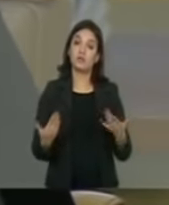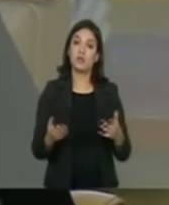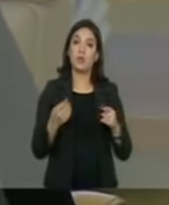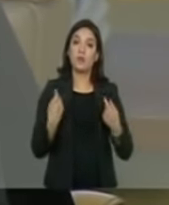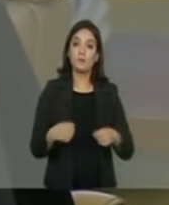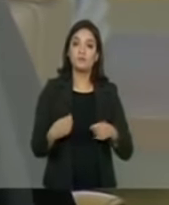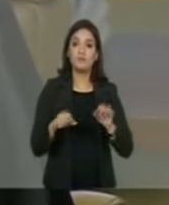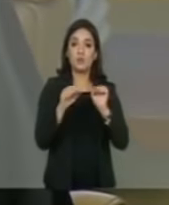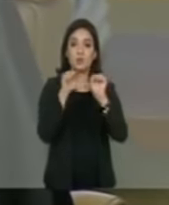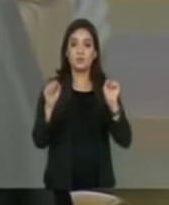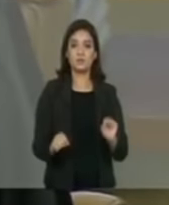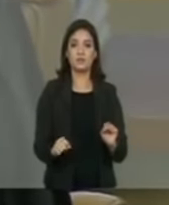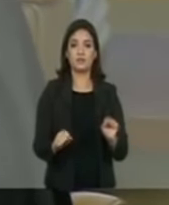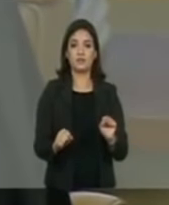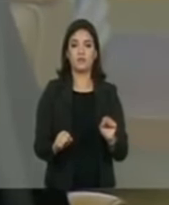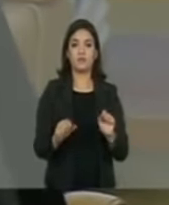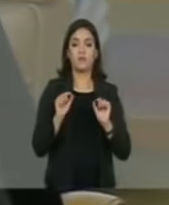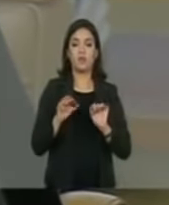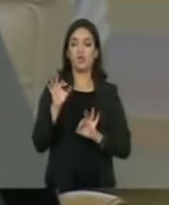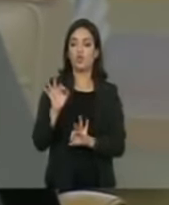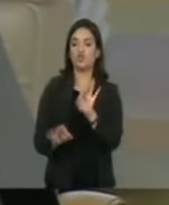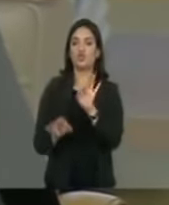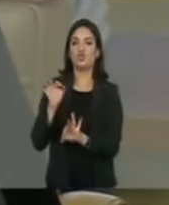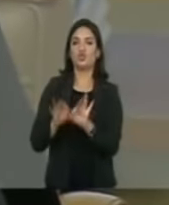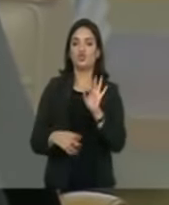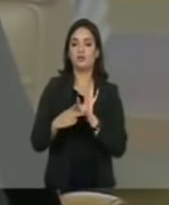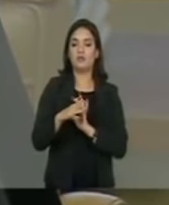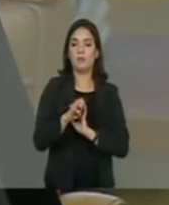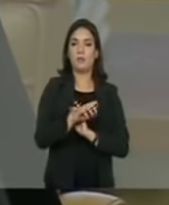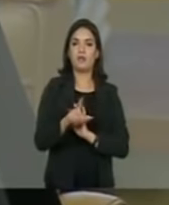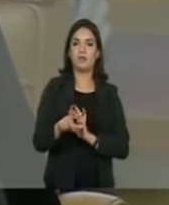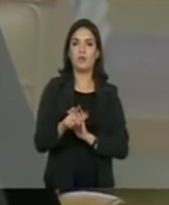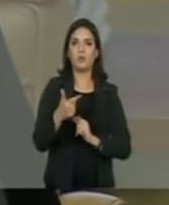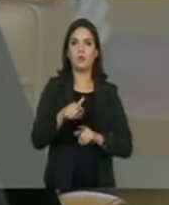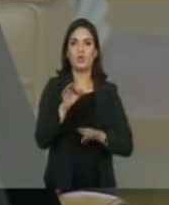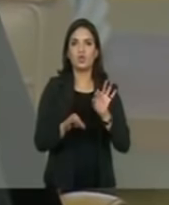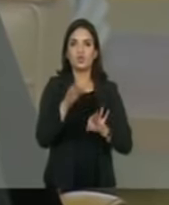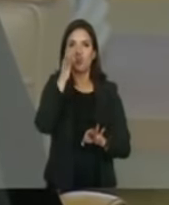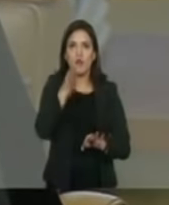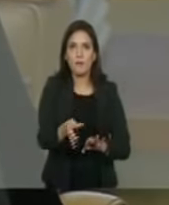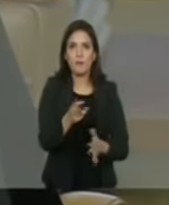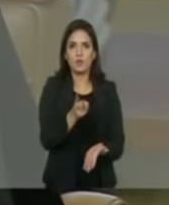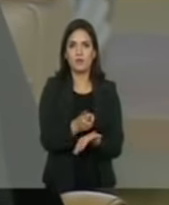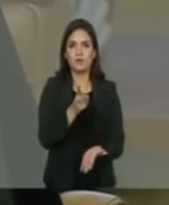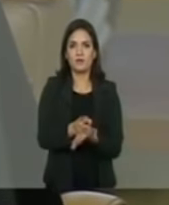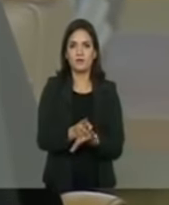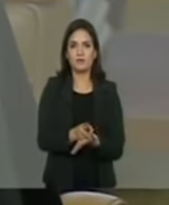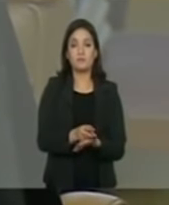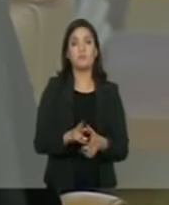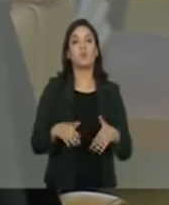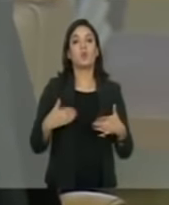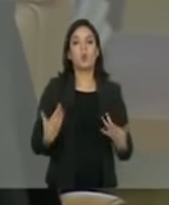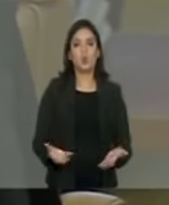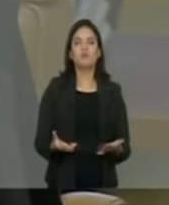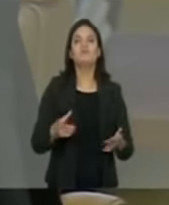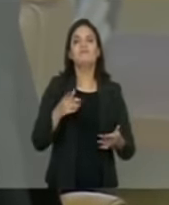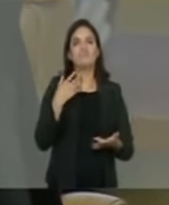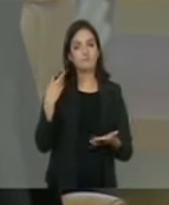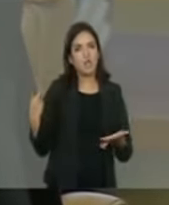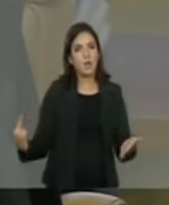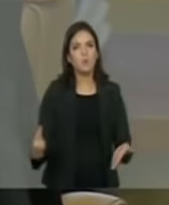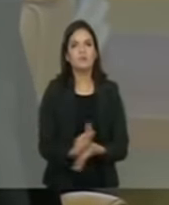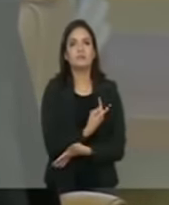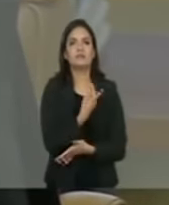informal de justiça penal se julgamento onde é claro sofrem irreparável dano